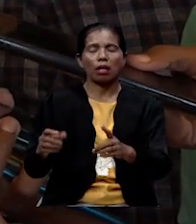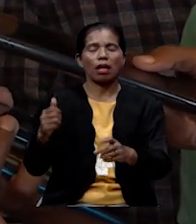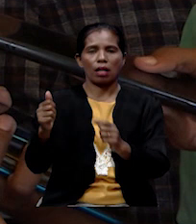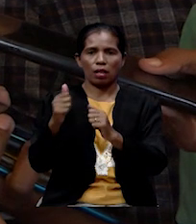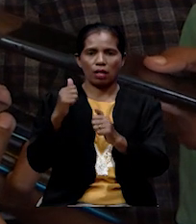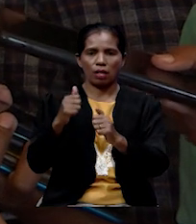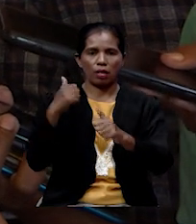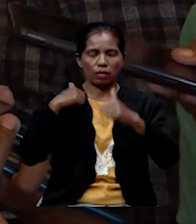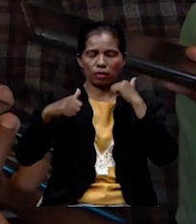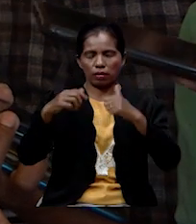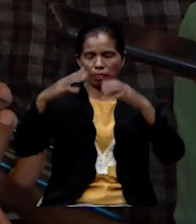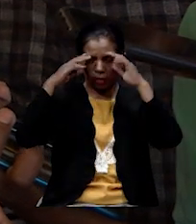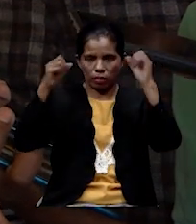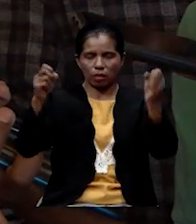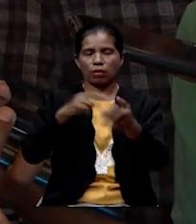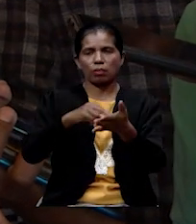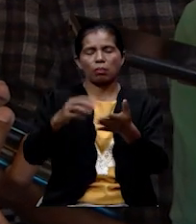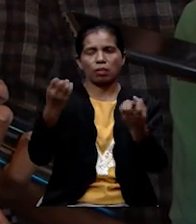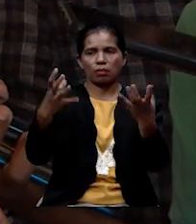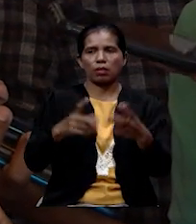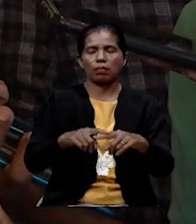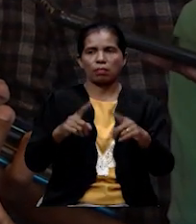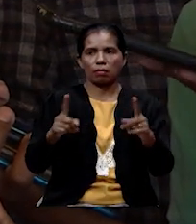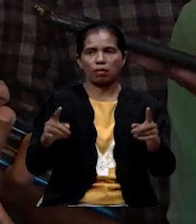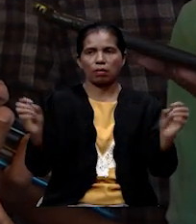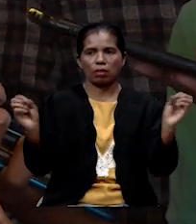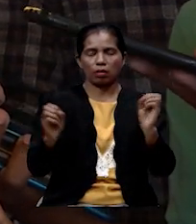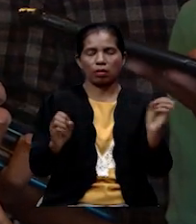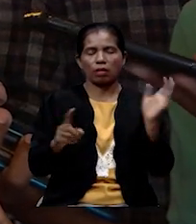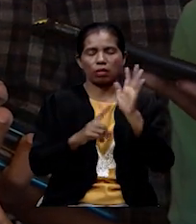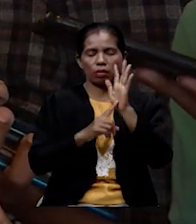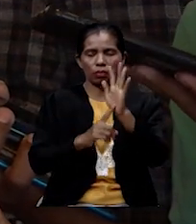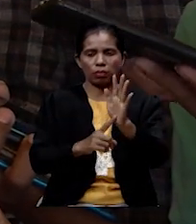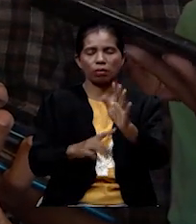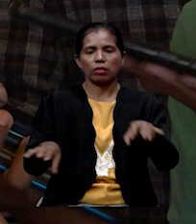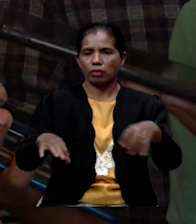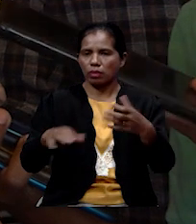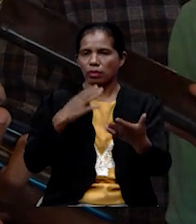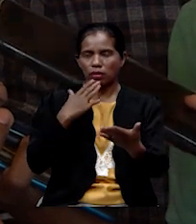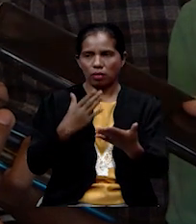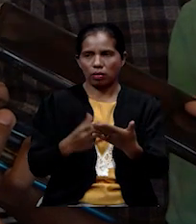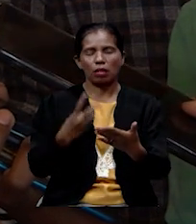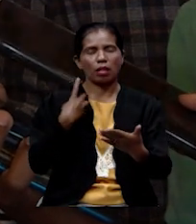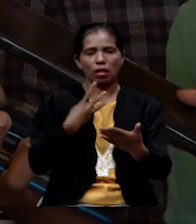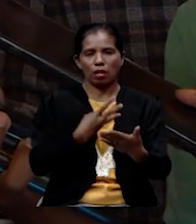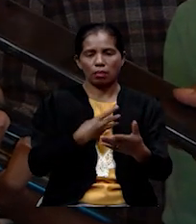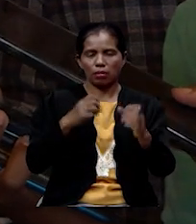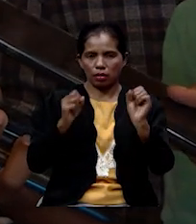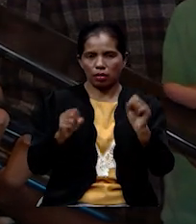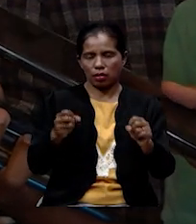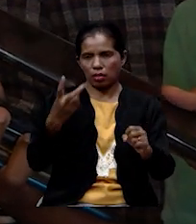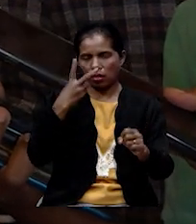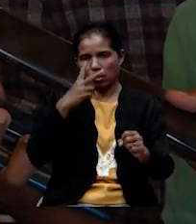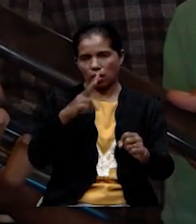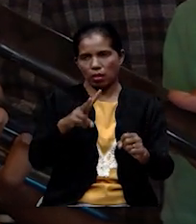humanos numer makabarak mai be ladu presta desempenho ide dia ide de mos amisei